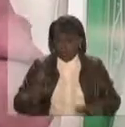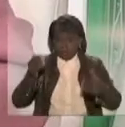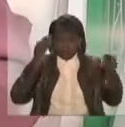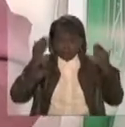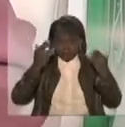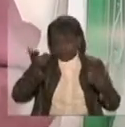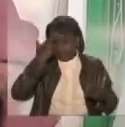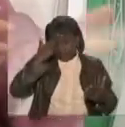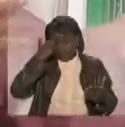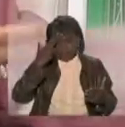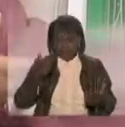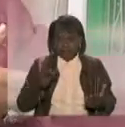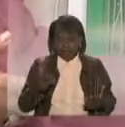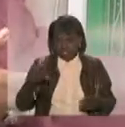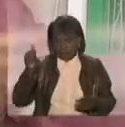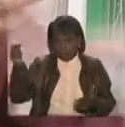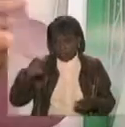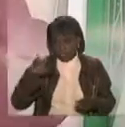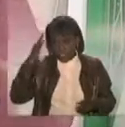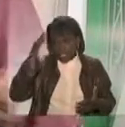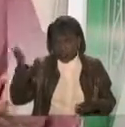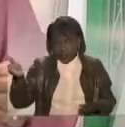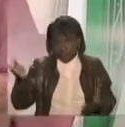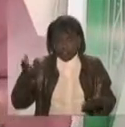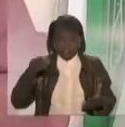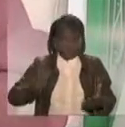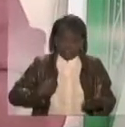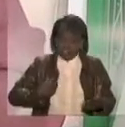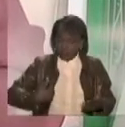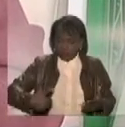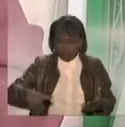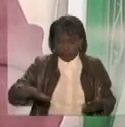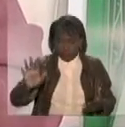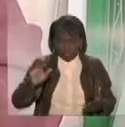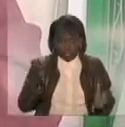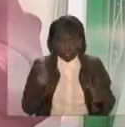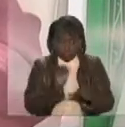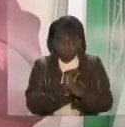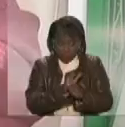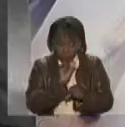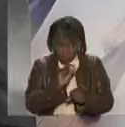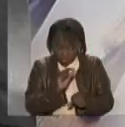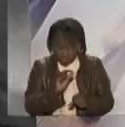gravíssimos psicológicos, ela sabe melhor do que eu, para o resto da vida. Gente, vou pedir para você